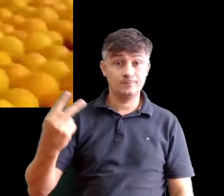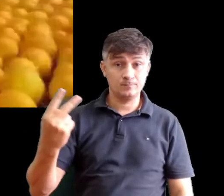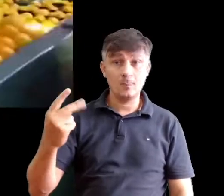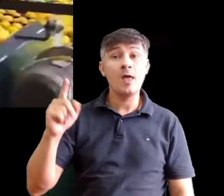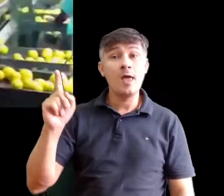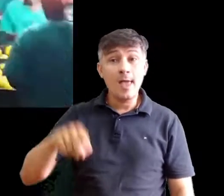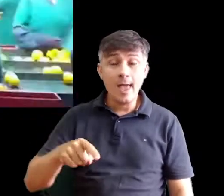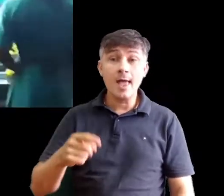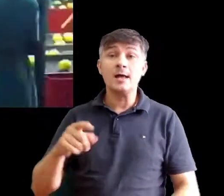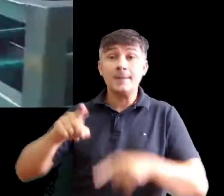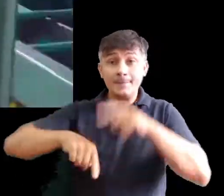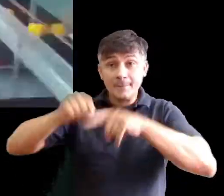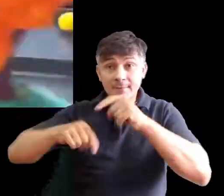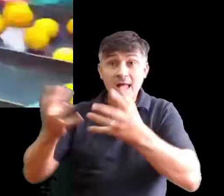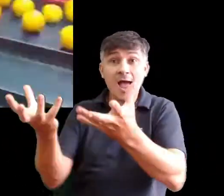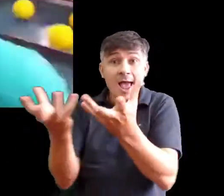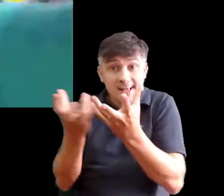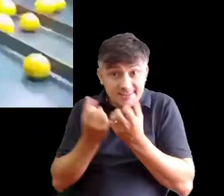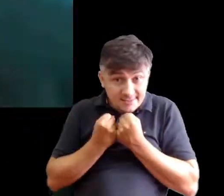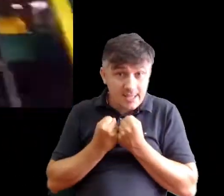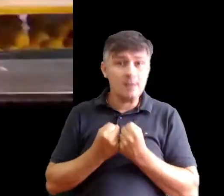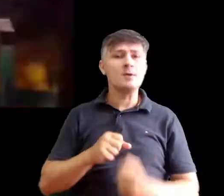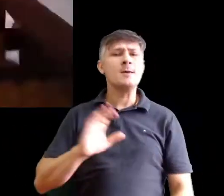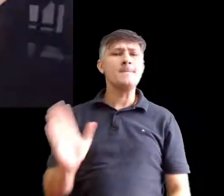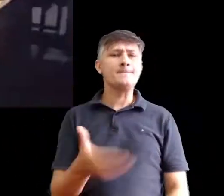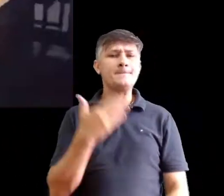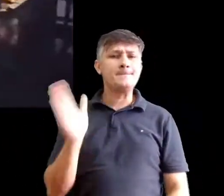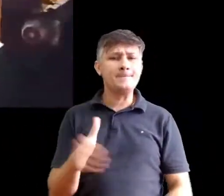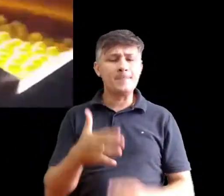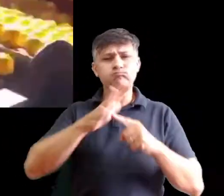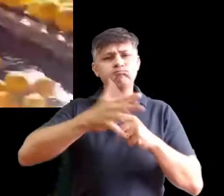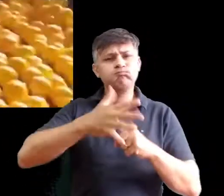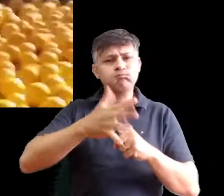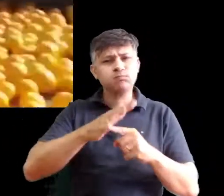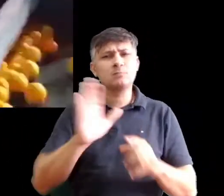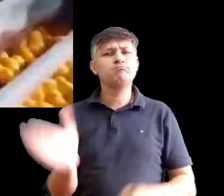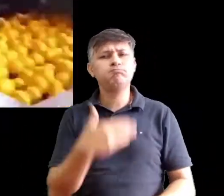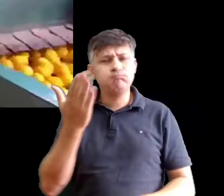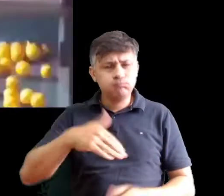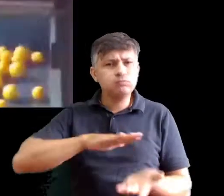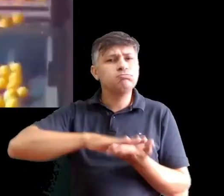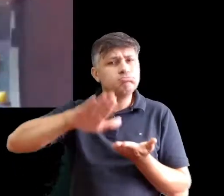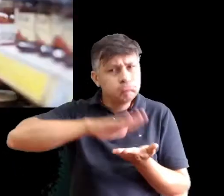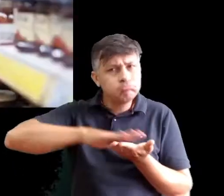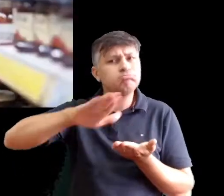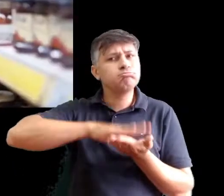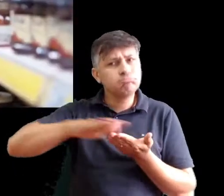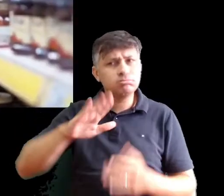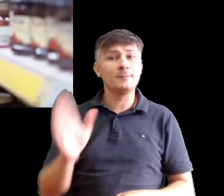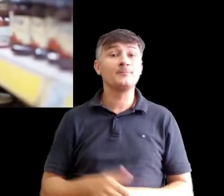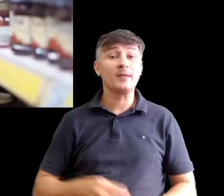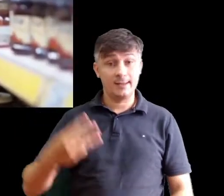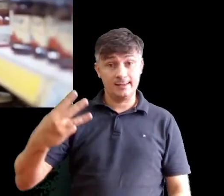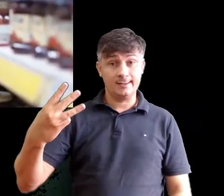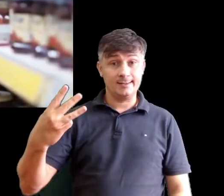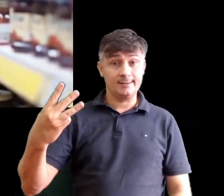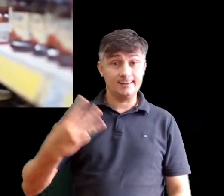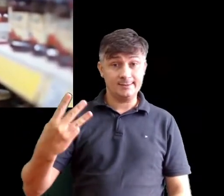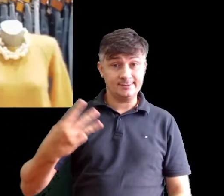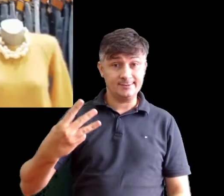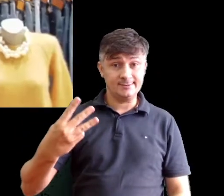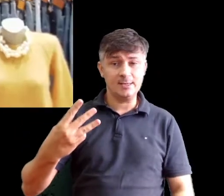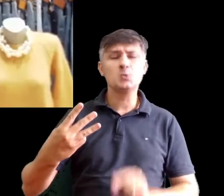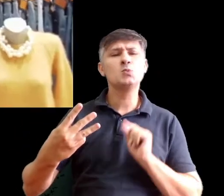secundário recebe essas matérias-primas que são transformadas em produtos industrializados. E, por fim, no